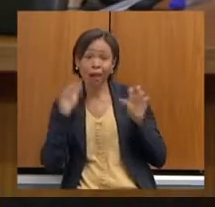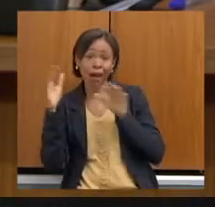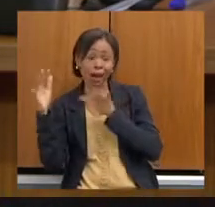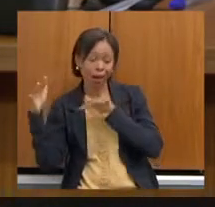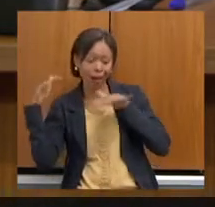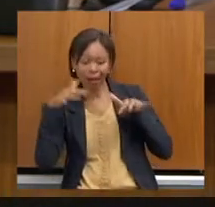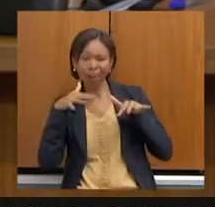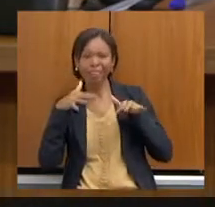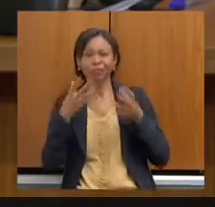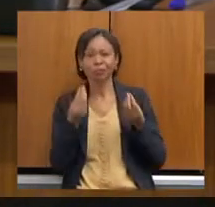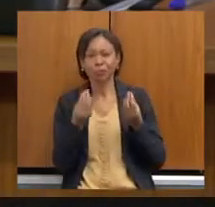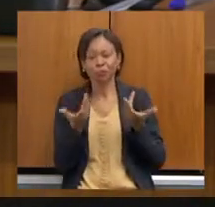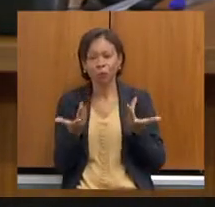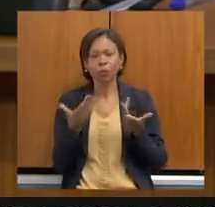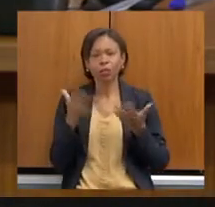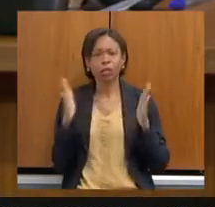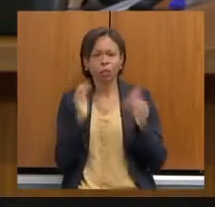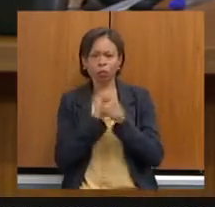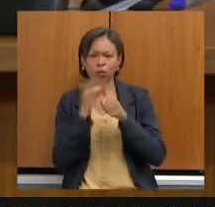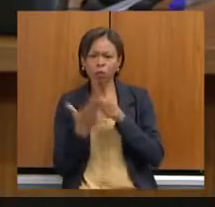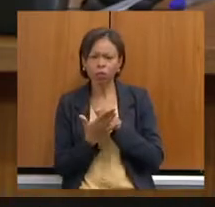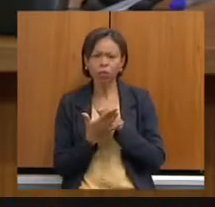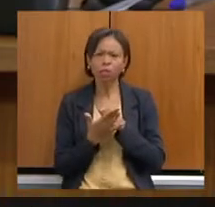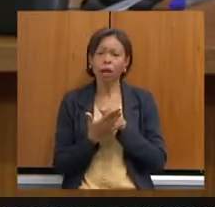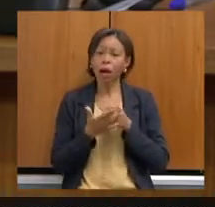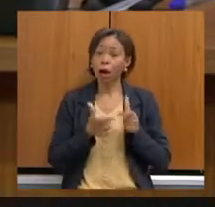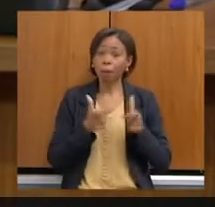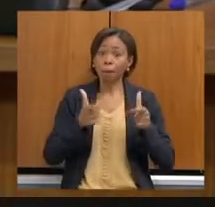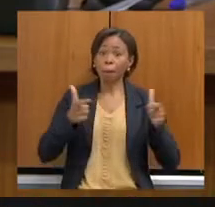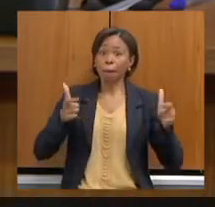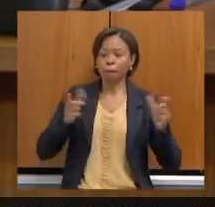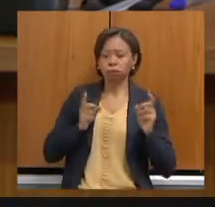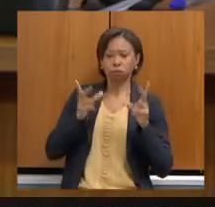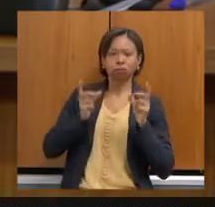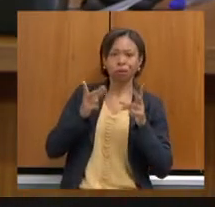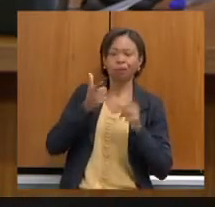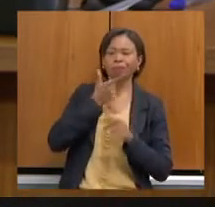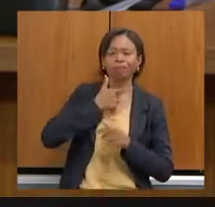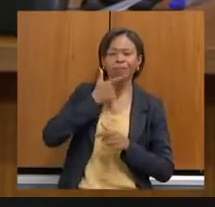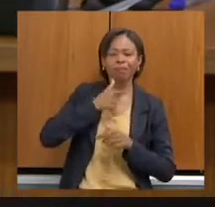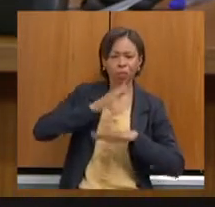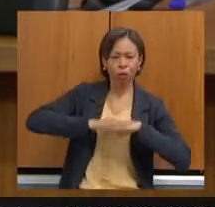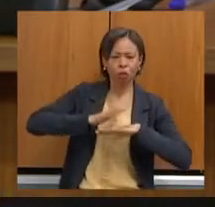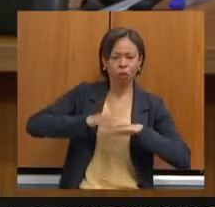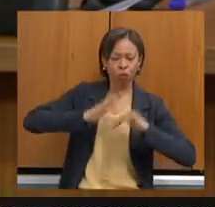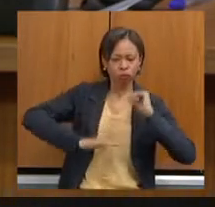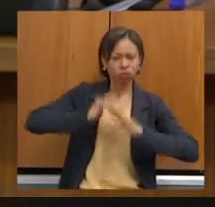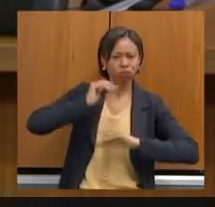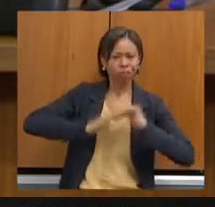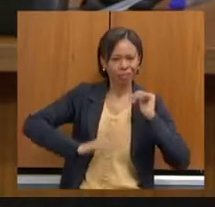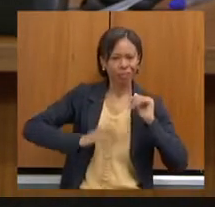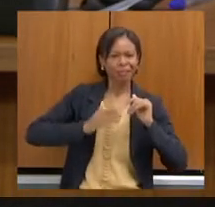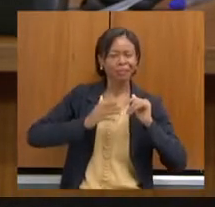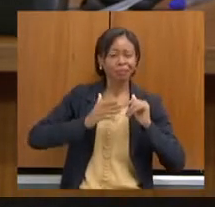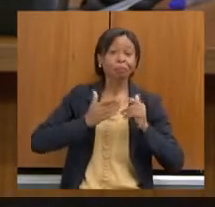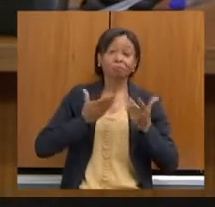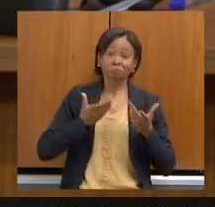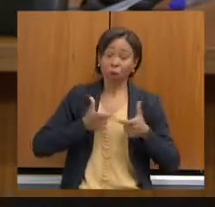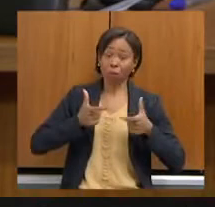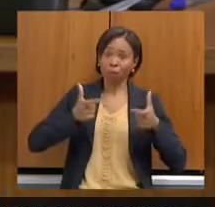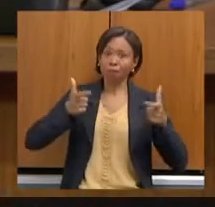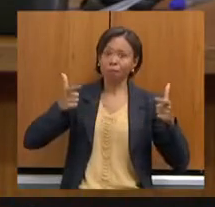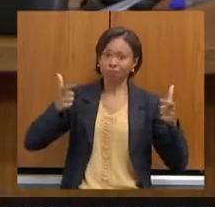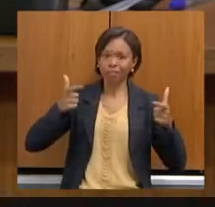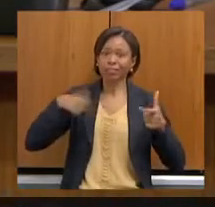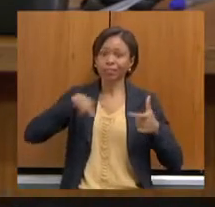pandemia as vendas dos produtores aumentaram a procura por si nossos Queijos artesanais aumentaram muito e o seu esforço